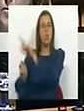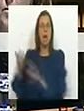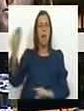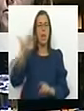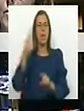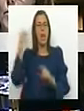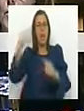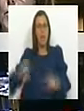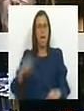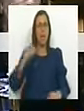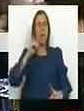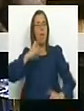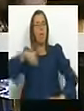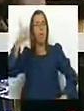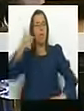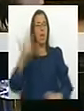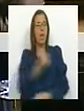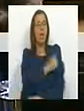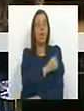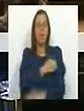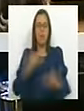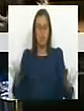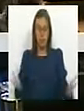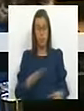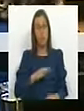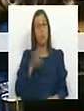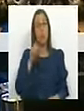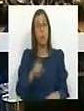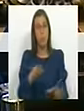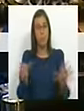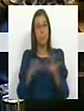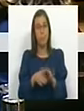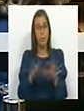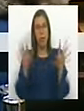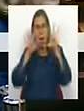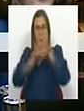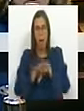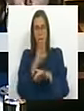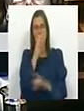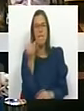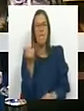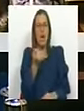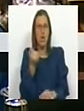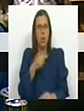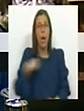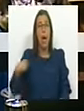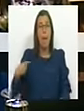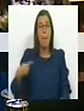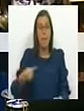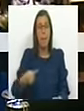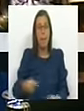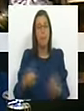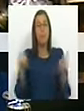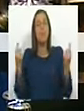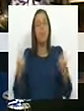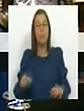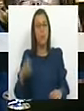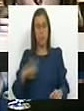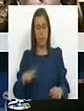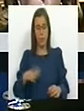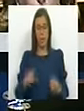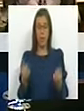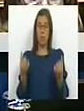direitos adquiridos, dos direitos fundamentais, direito à habitação, os senhores sob esta capa, deste faz de conta todos os dias, apenas querem,